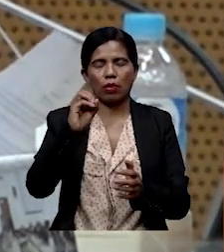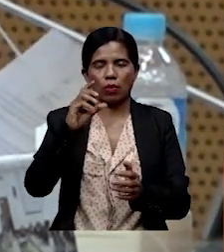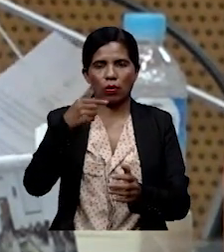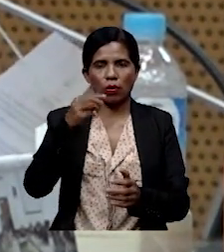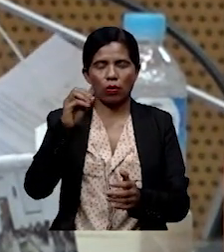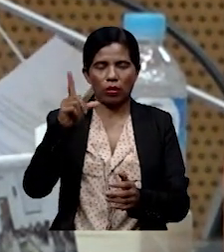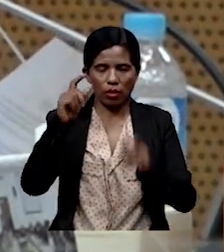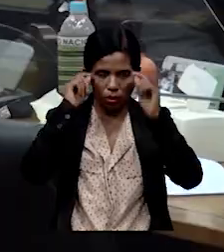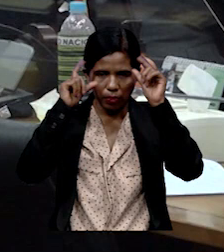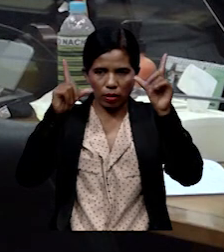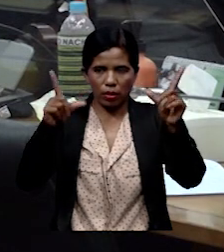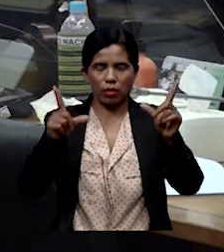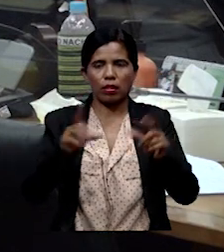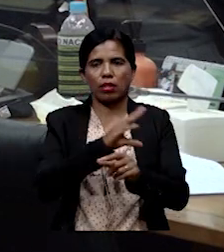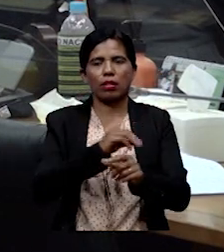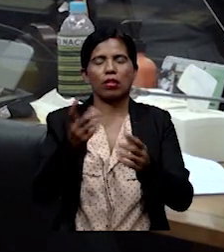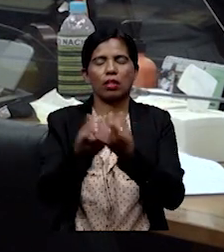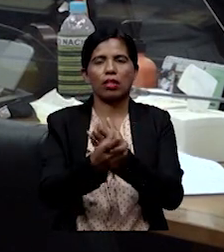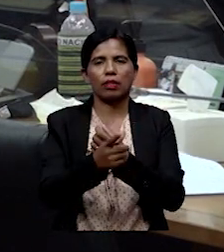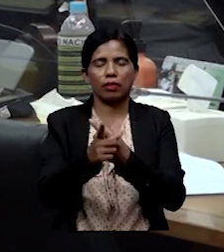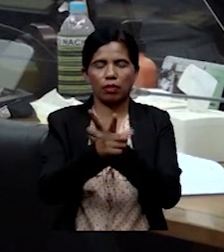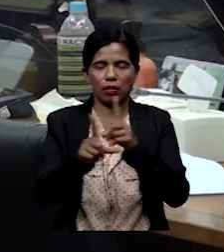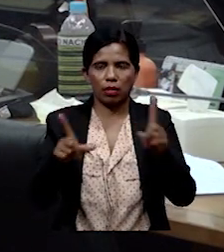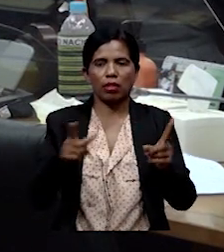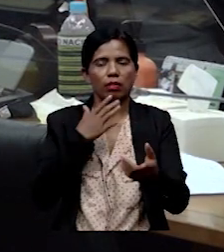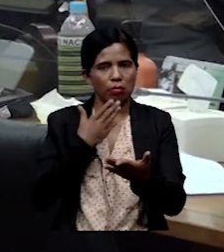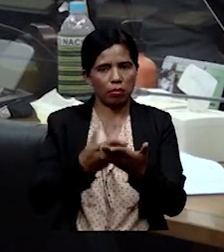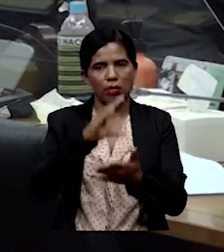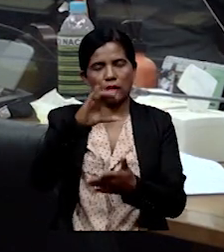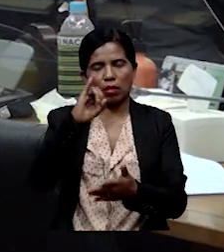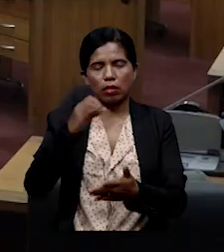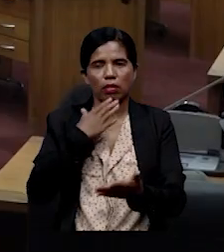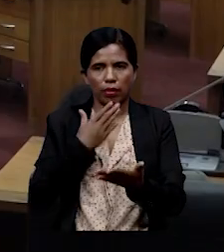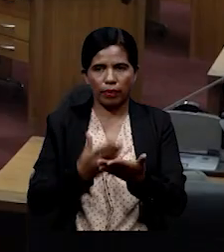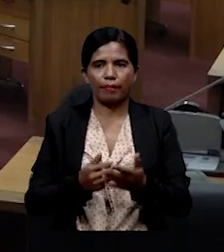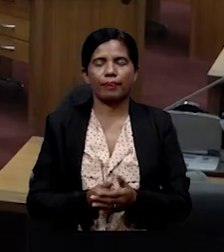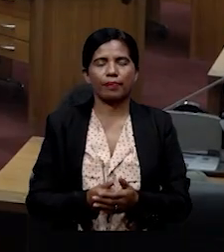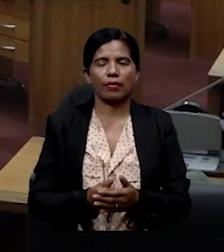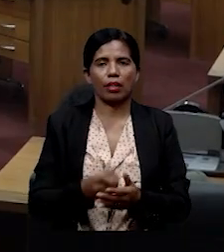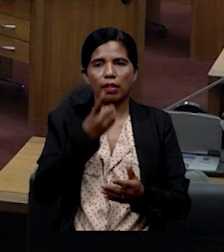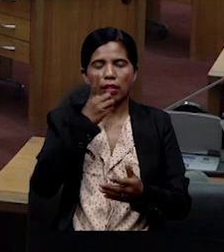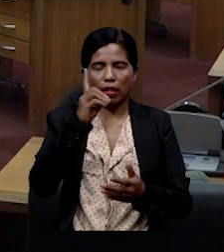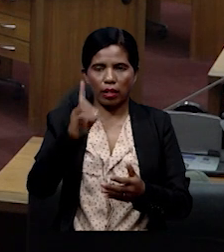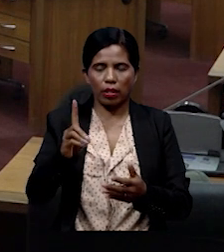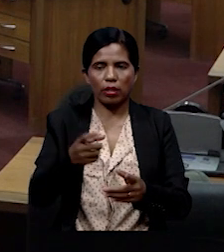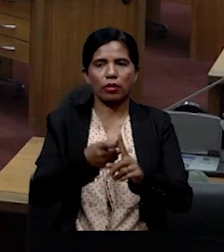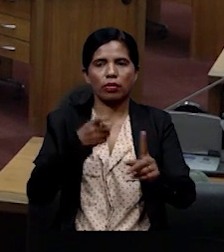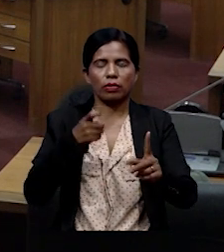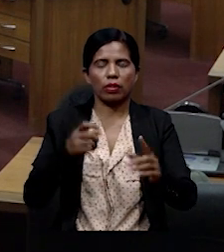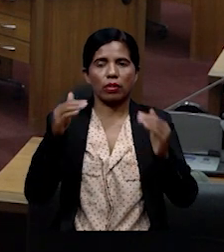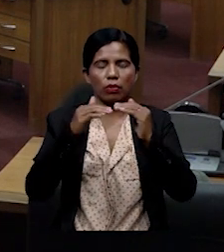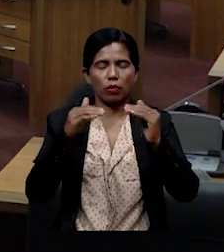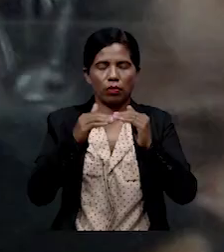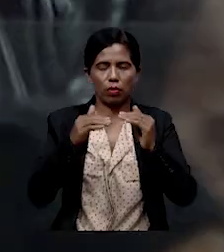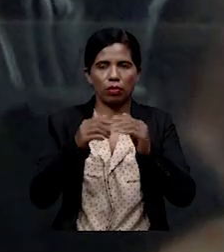no Timor-Leste, no Índice Liberdade Imprensa de Actebes. Loron Liberdade Imprensa ne declara ona husi Assembleia Geral Nações Unidas